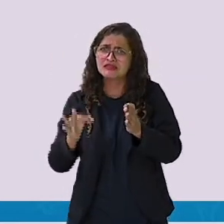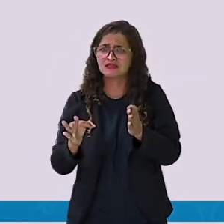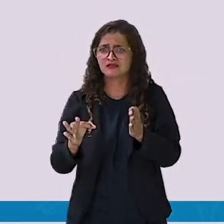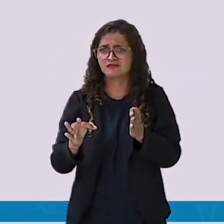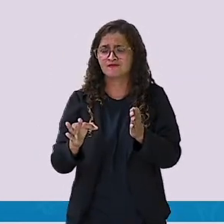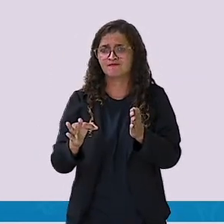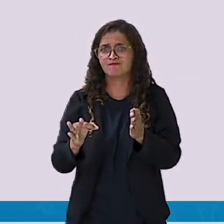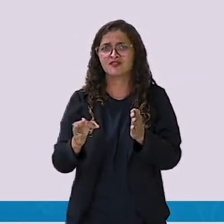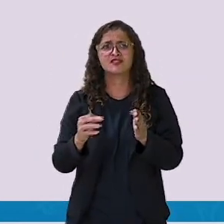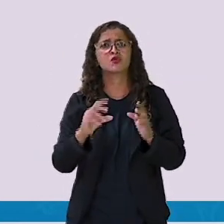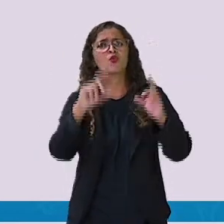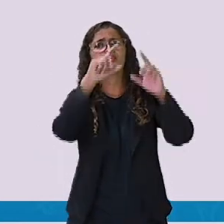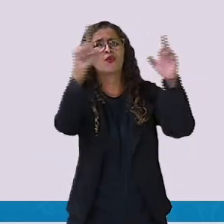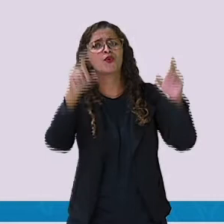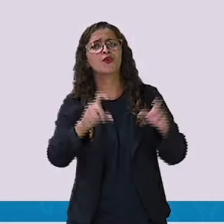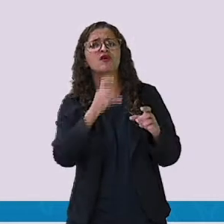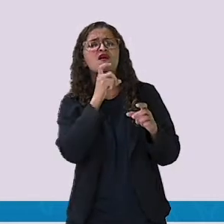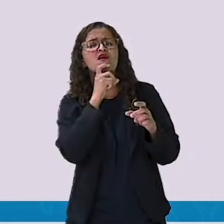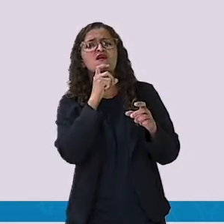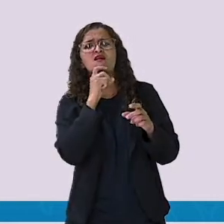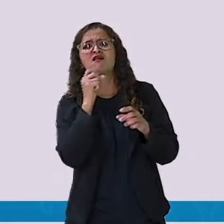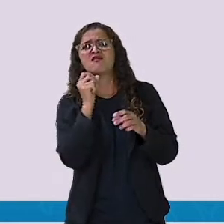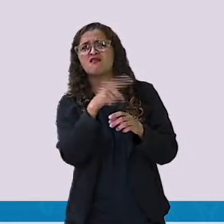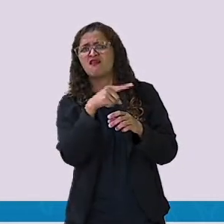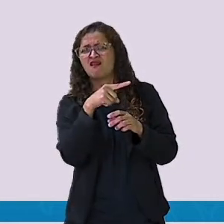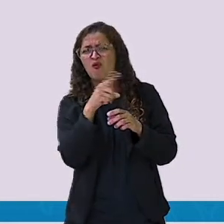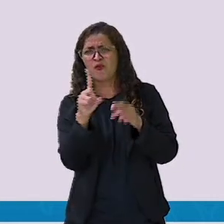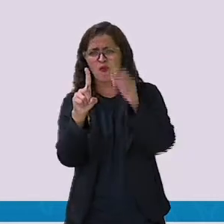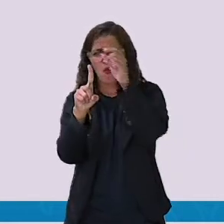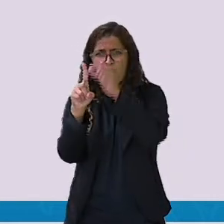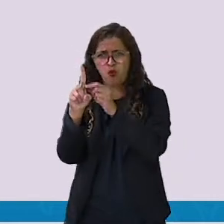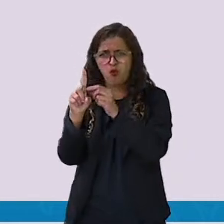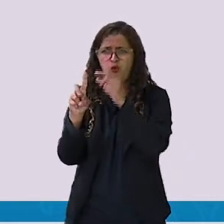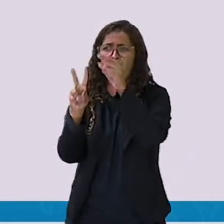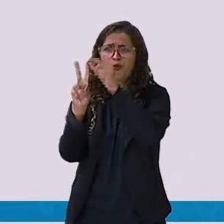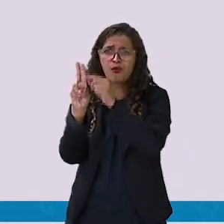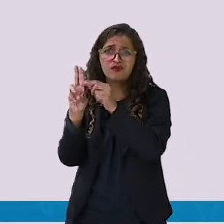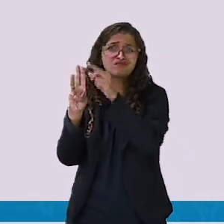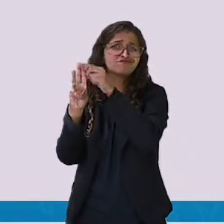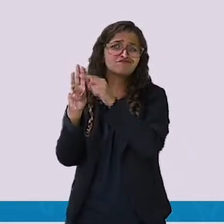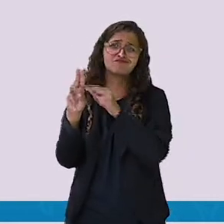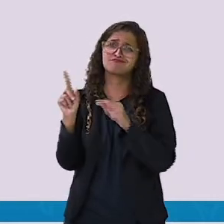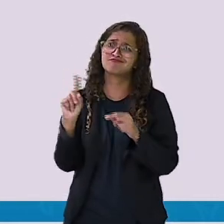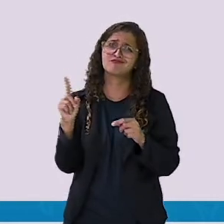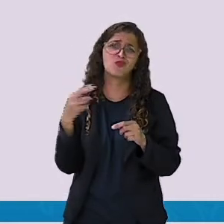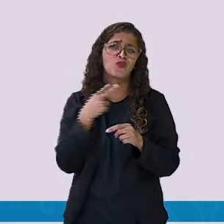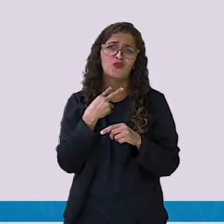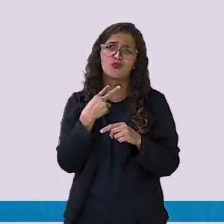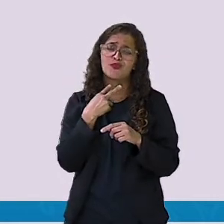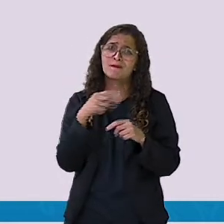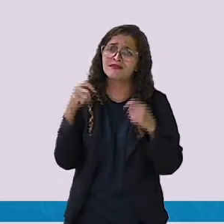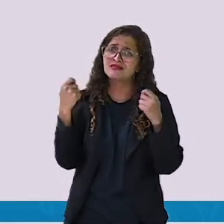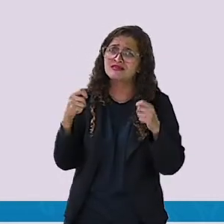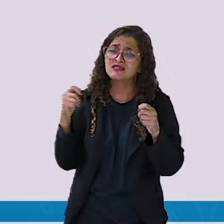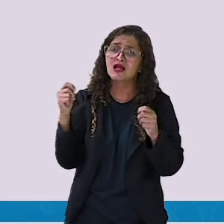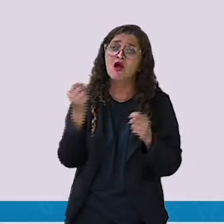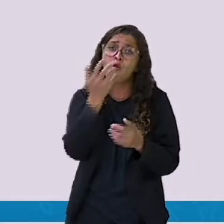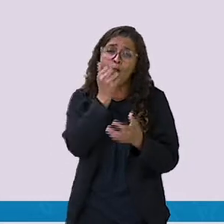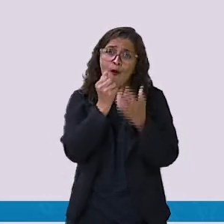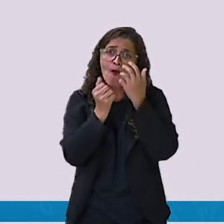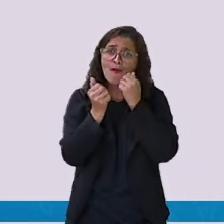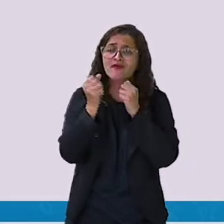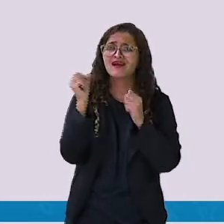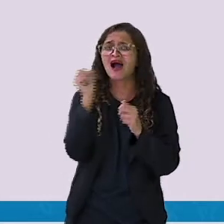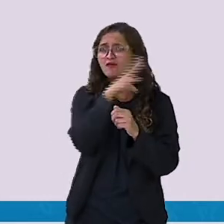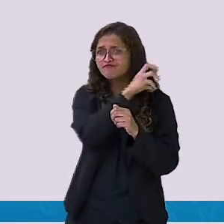ficar ali na minha geladeira ou na minha fruteira por um mês. Ela não consegue durar tanto tempo, então ela tem que ser consumida